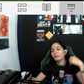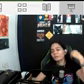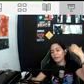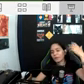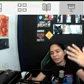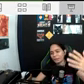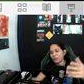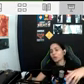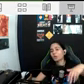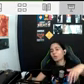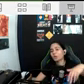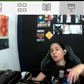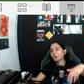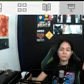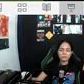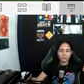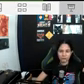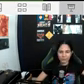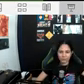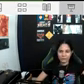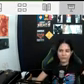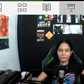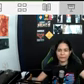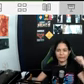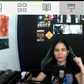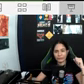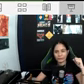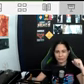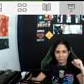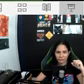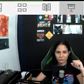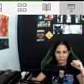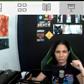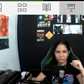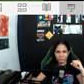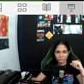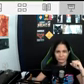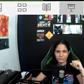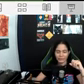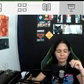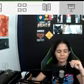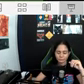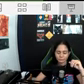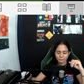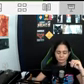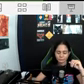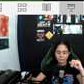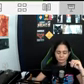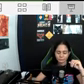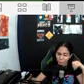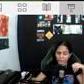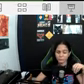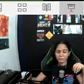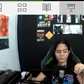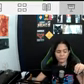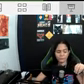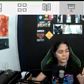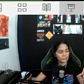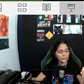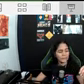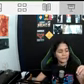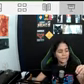Pessoa, viajaria, no outro dia eu faria a coleta lá em Patos, certo? E aí eu